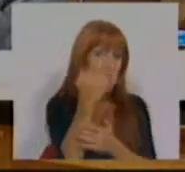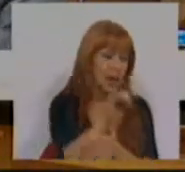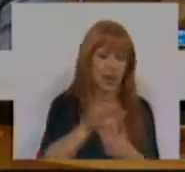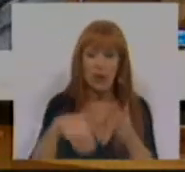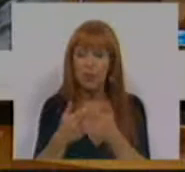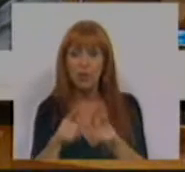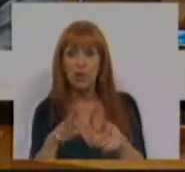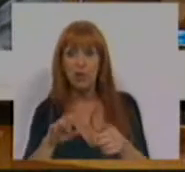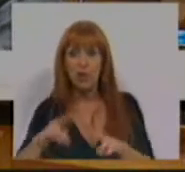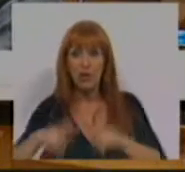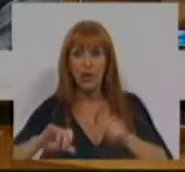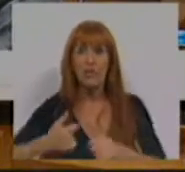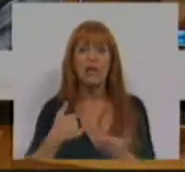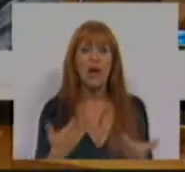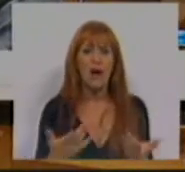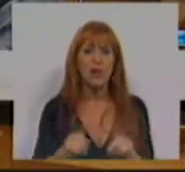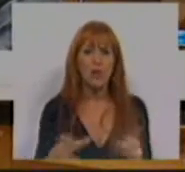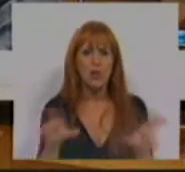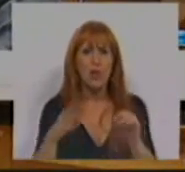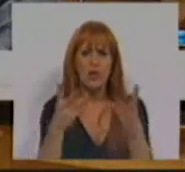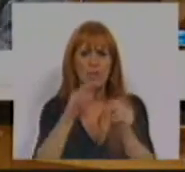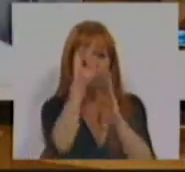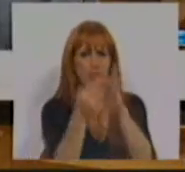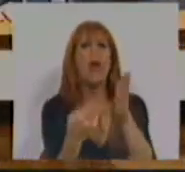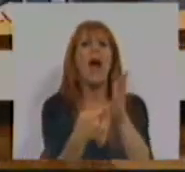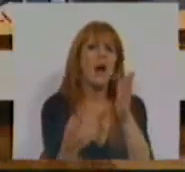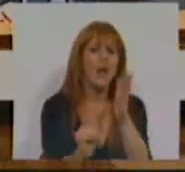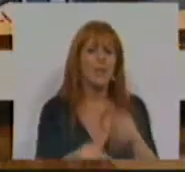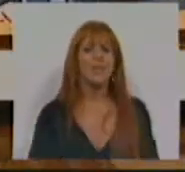proposta da Fiscalidade Verde, irão levar ou não a um novo orçamento retificativo. Muito obrigado, Sr. Deputado.